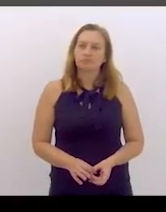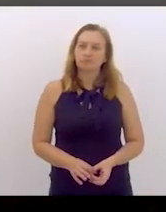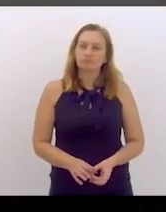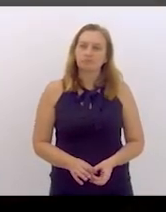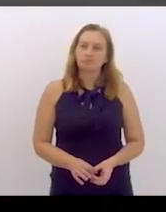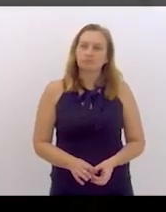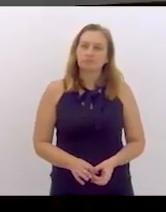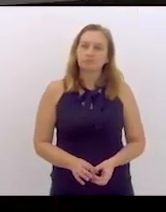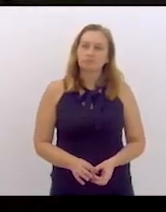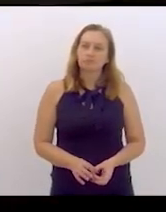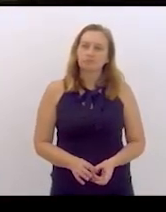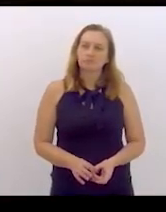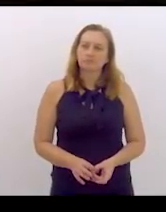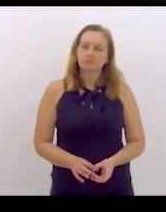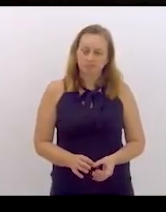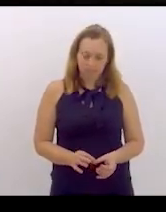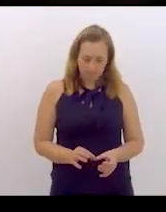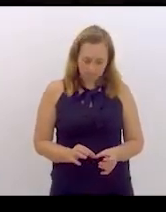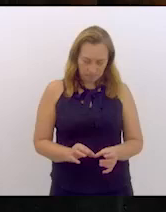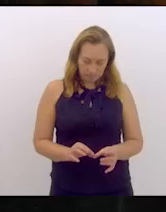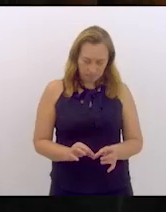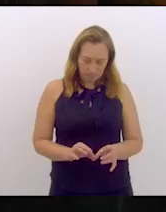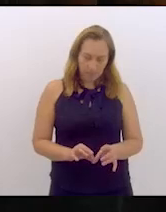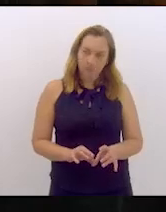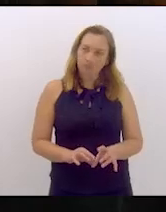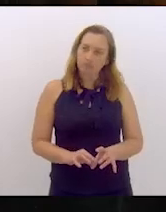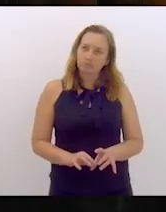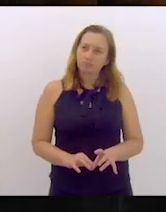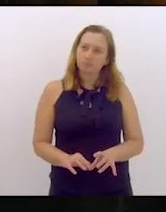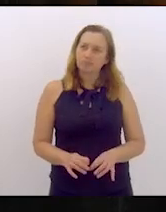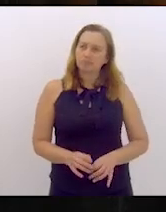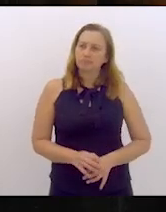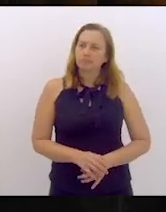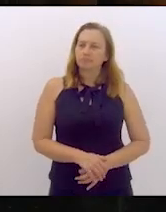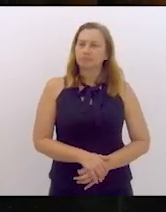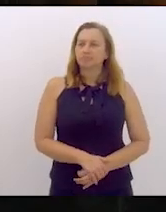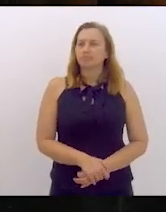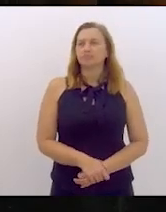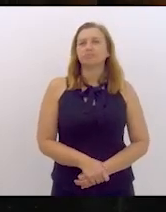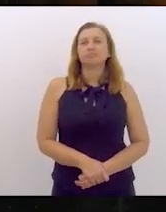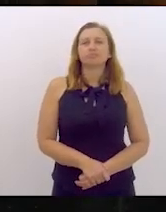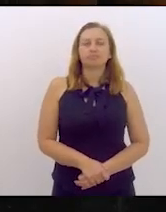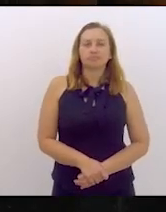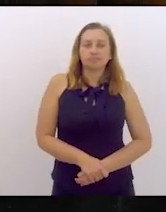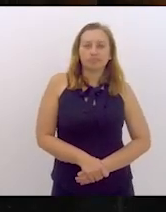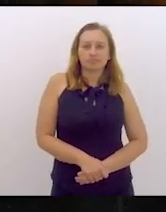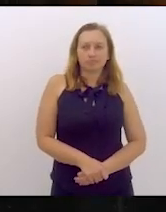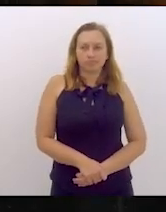E aí E aí